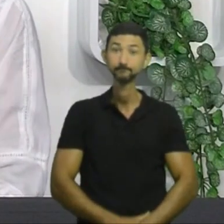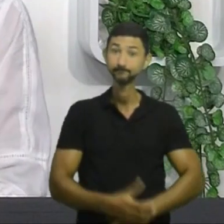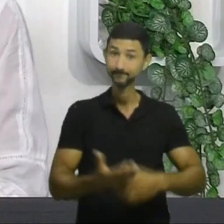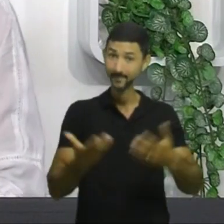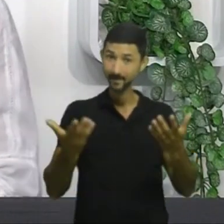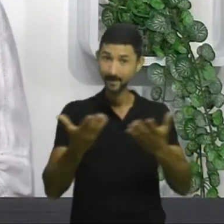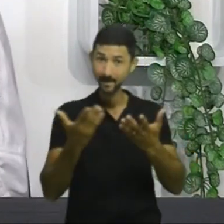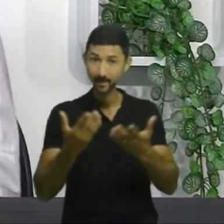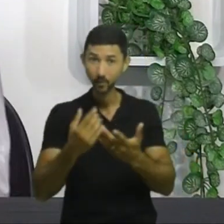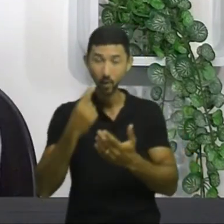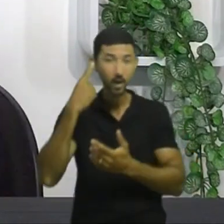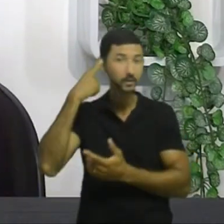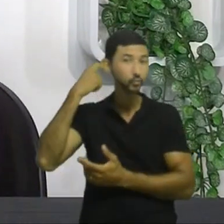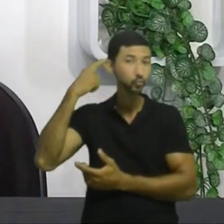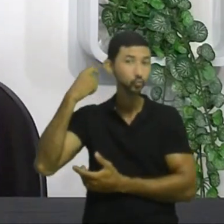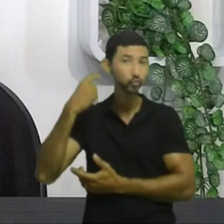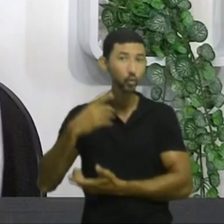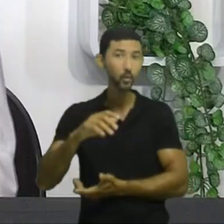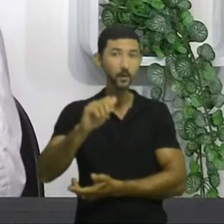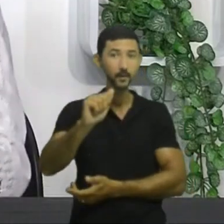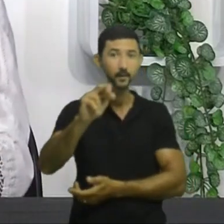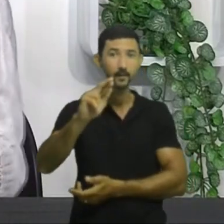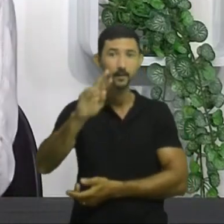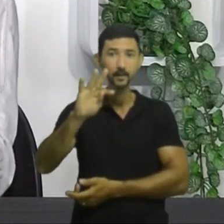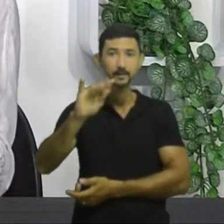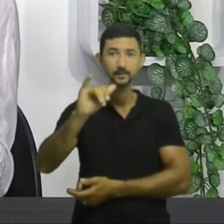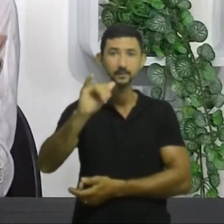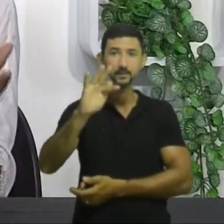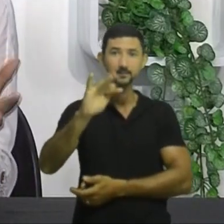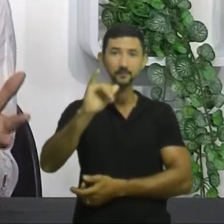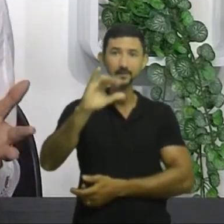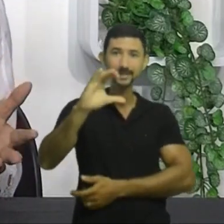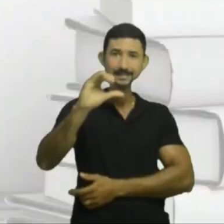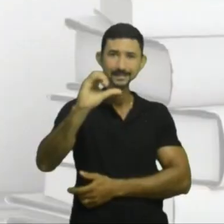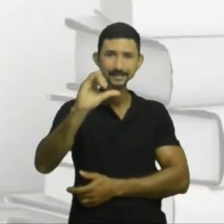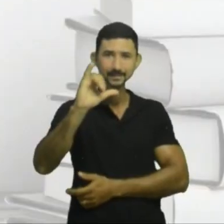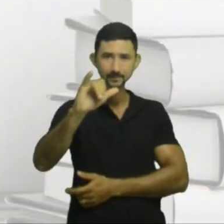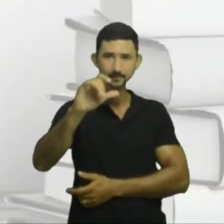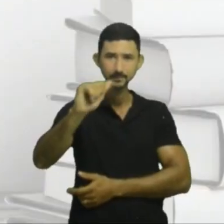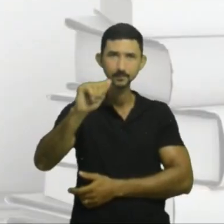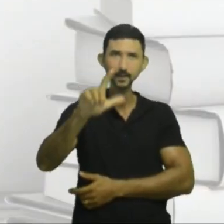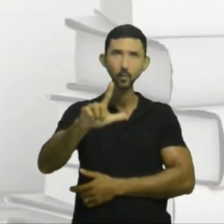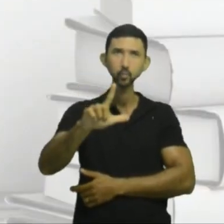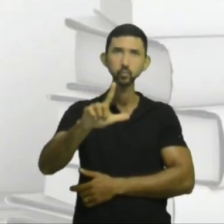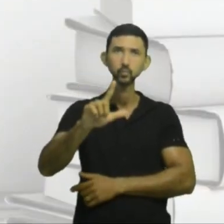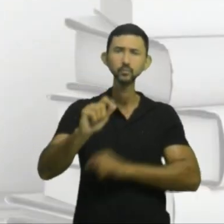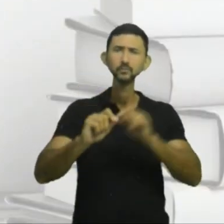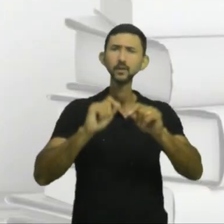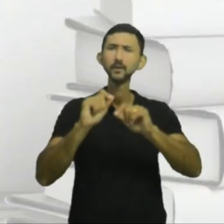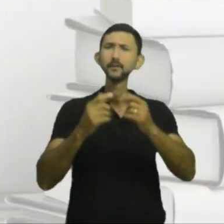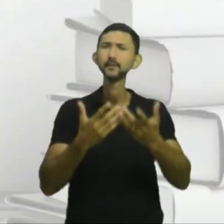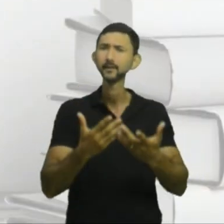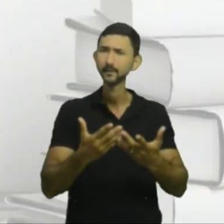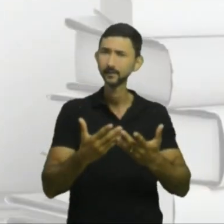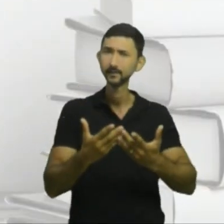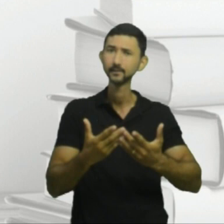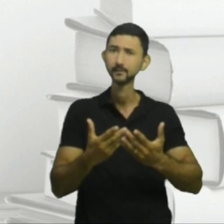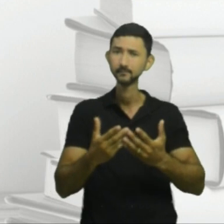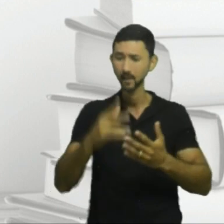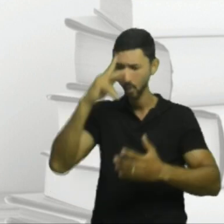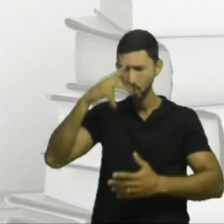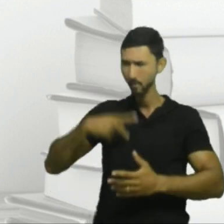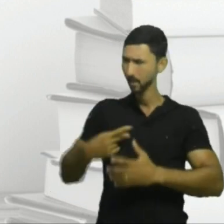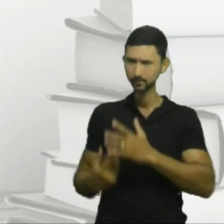Agora, nós vamos aos sons artificiais. Este nome artificial já lembra que não somos